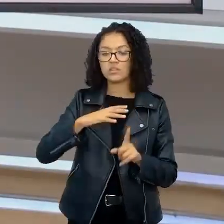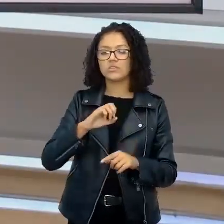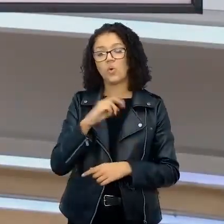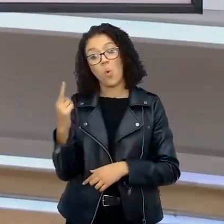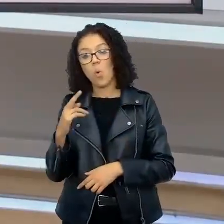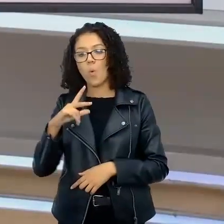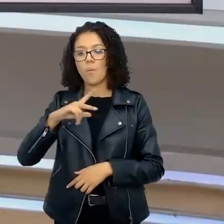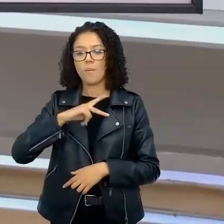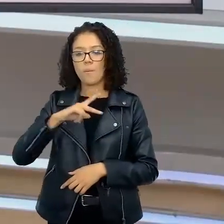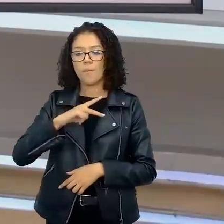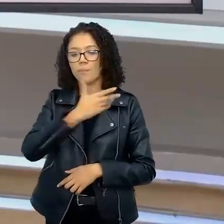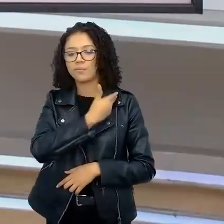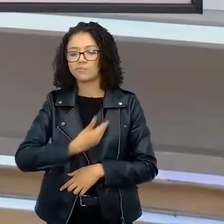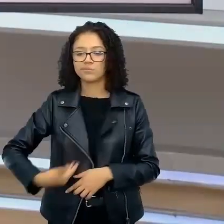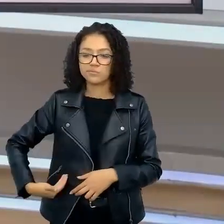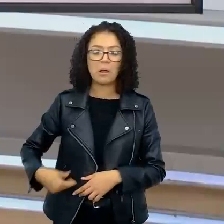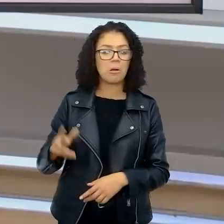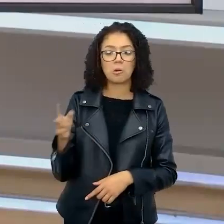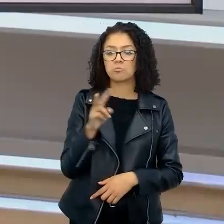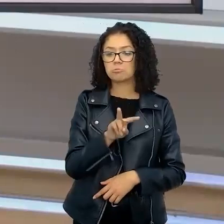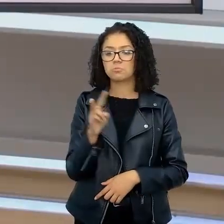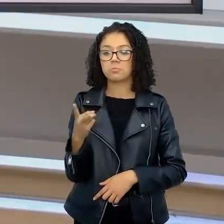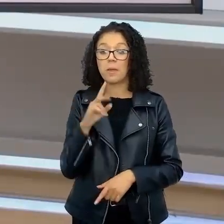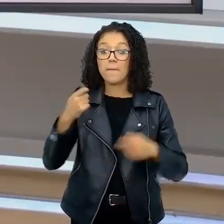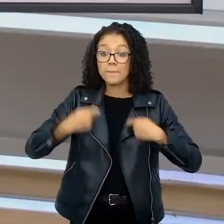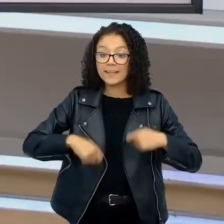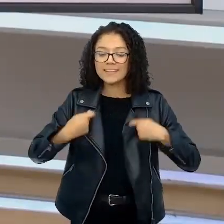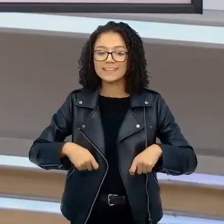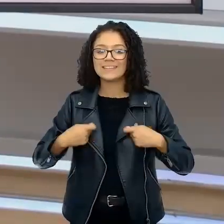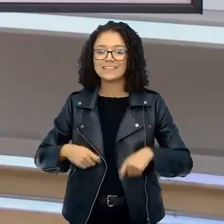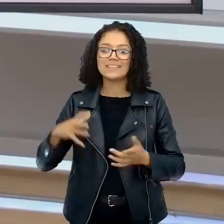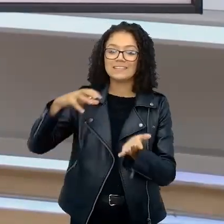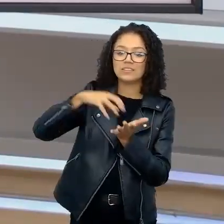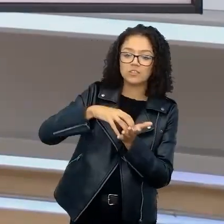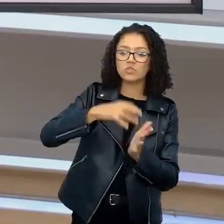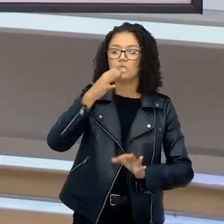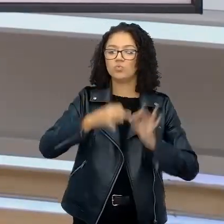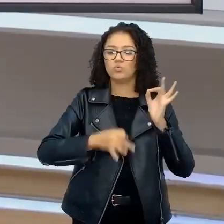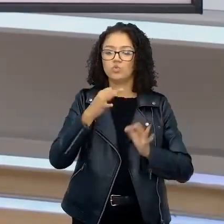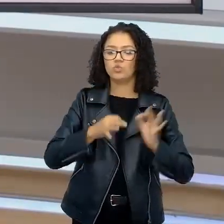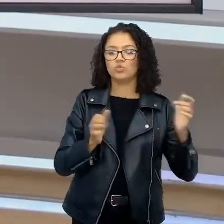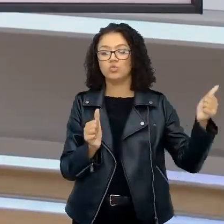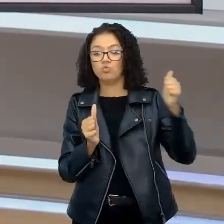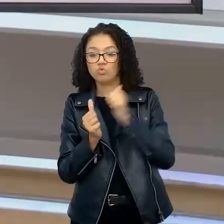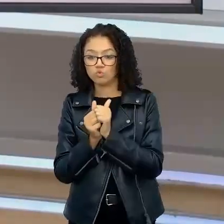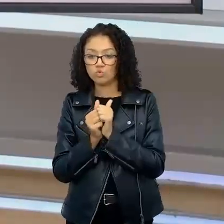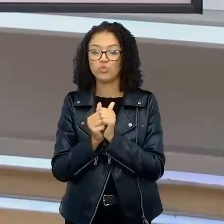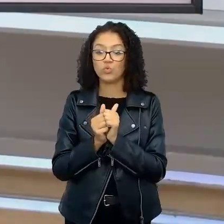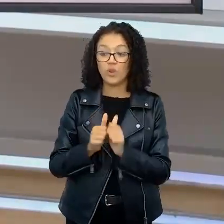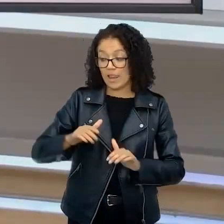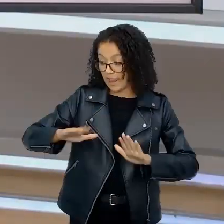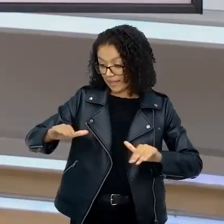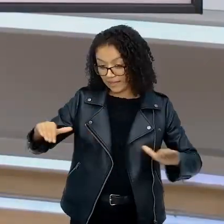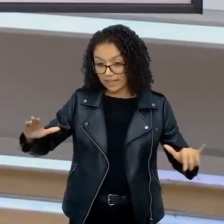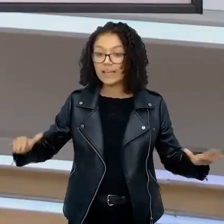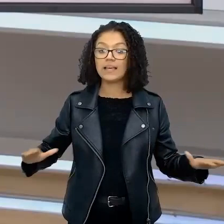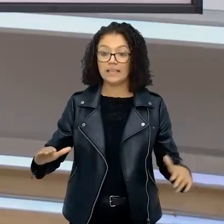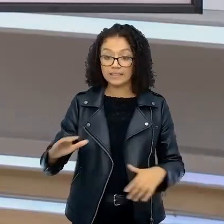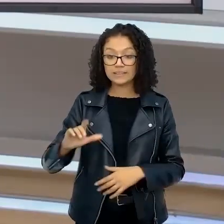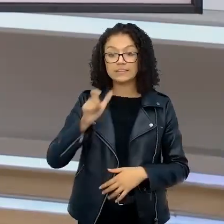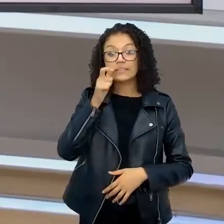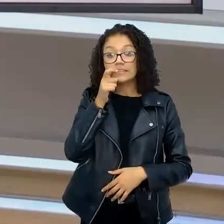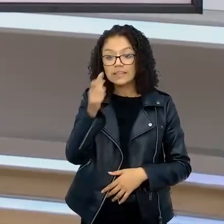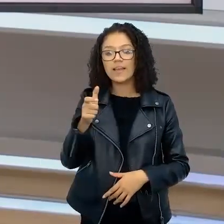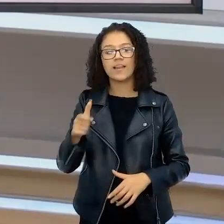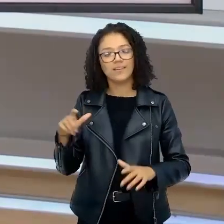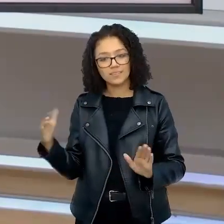privadas, a gente precisa de universidades participando, a gente precisa de sistema de justiça junto, a gente precisa de crianças e adolescentes, que é aquilo